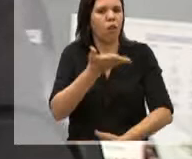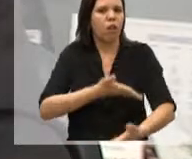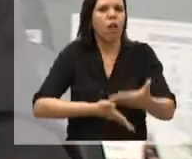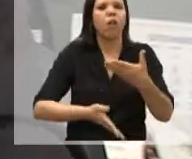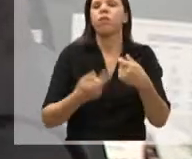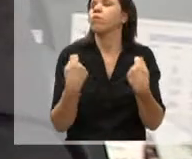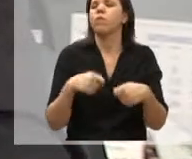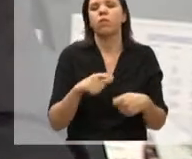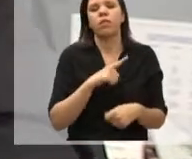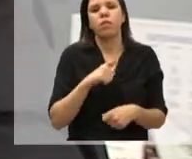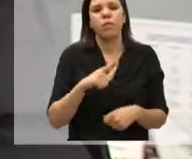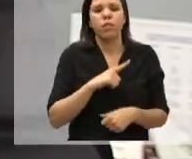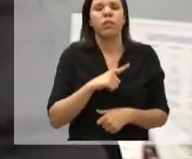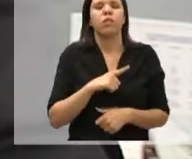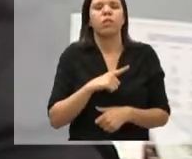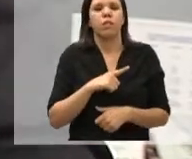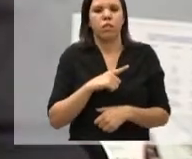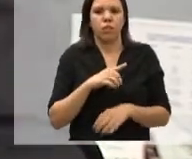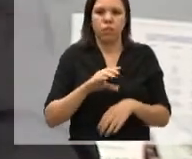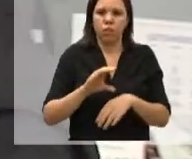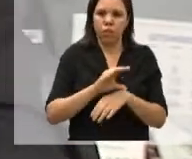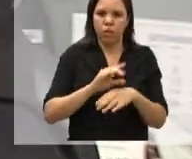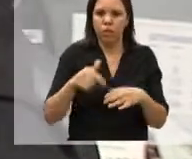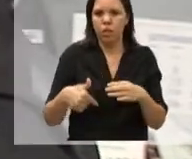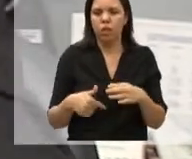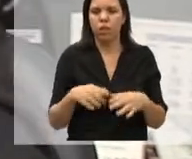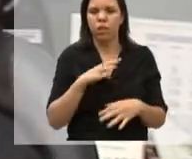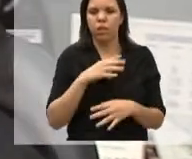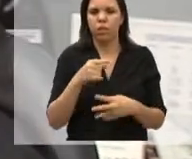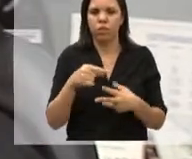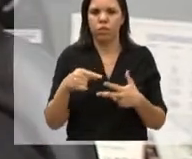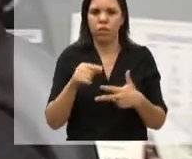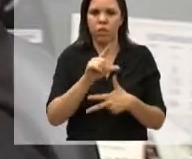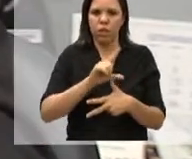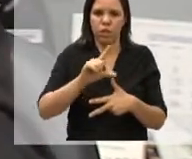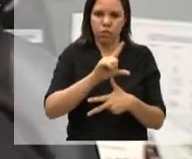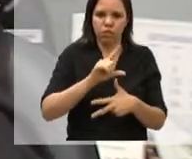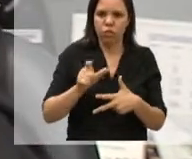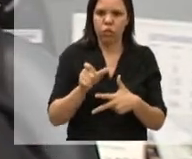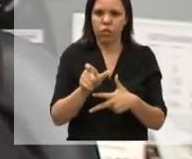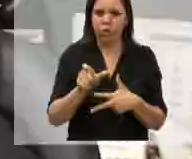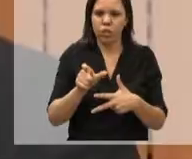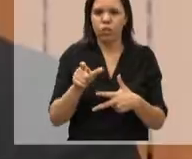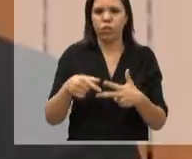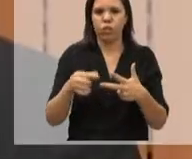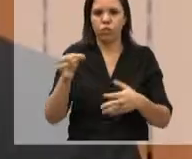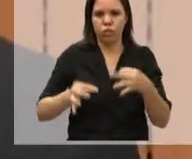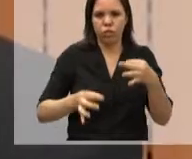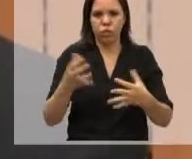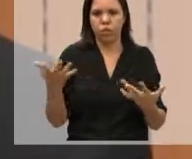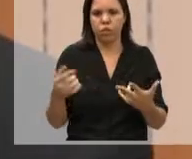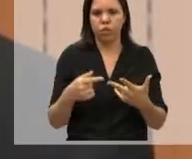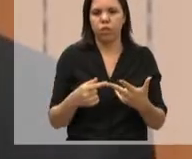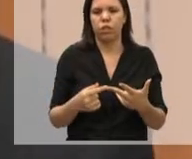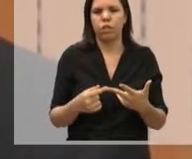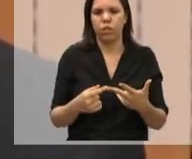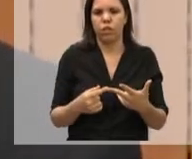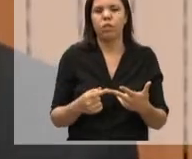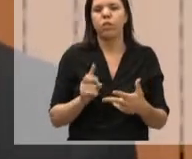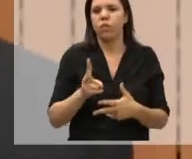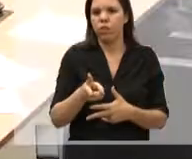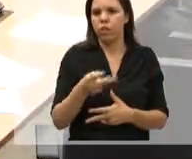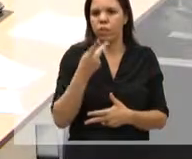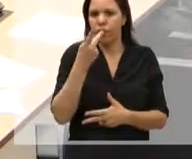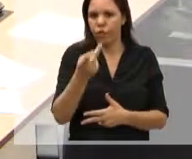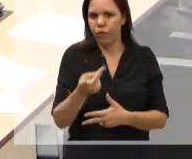haver entre os poderes constituídos da cidade, que é o poder legislativo, executivo e judiciário. Os poderes, eu digo sempre